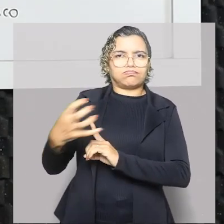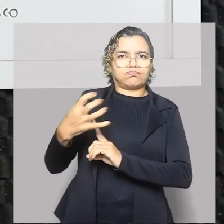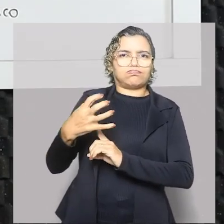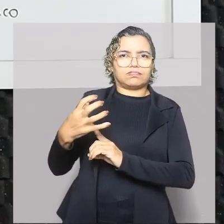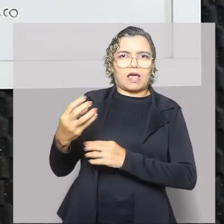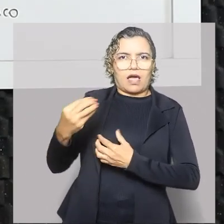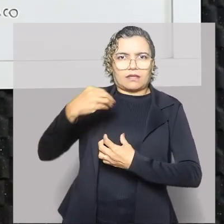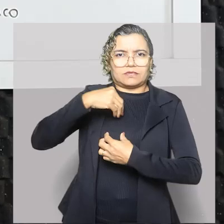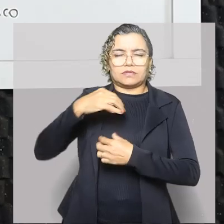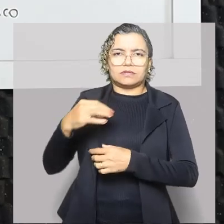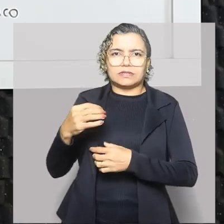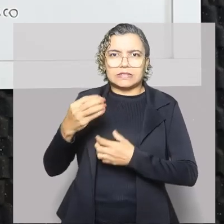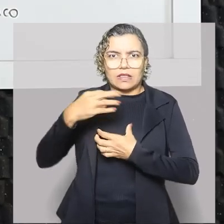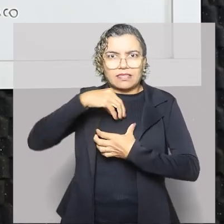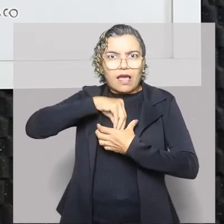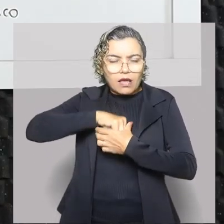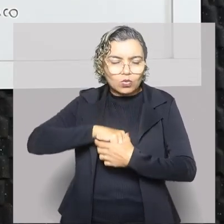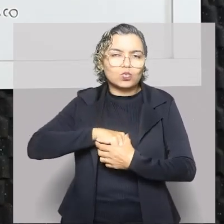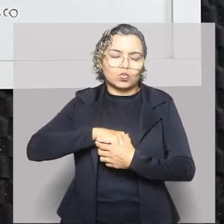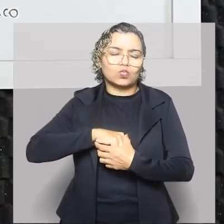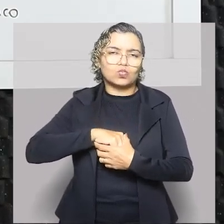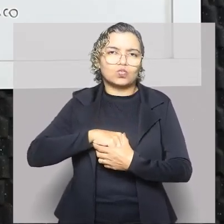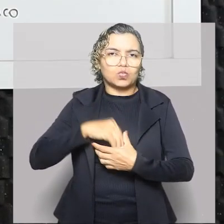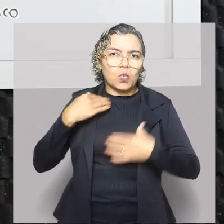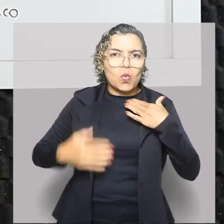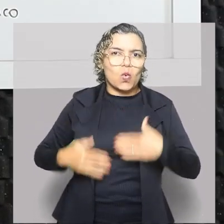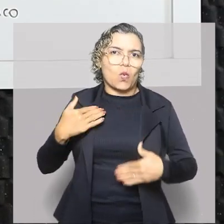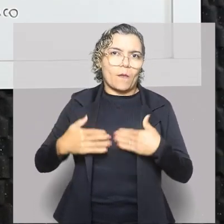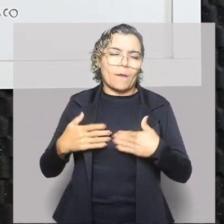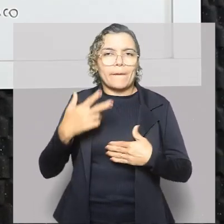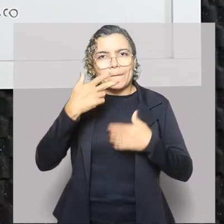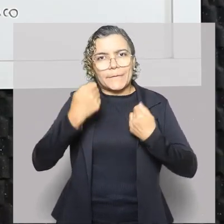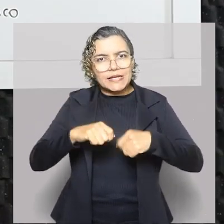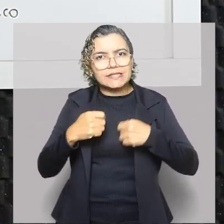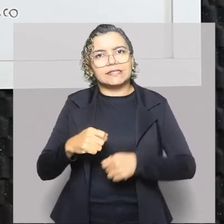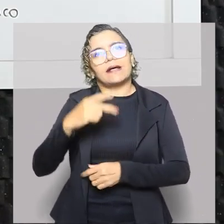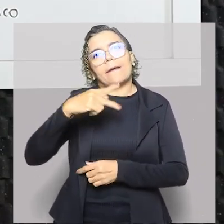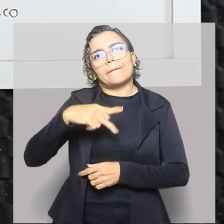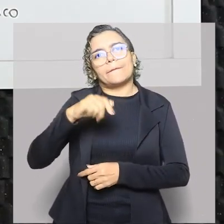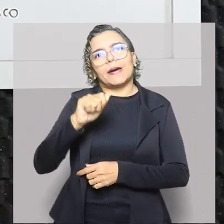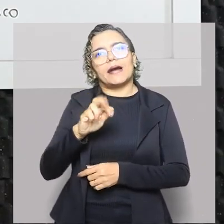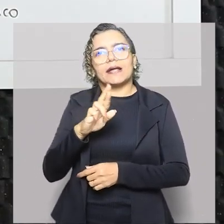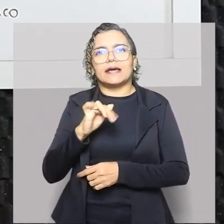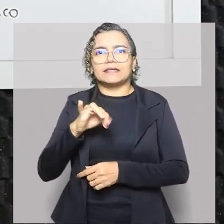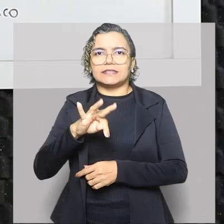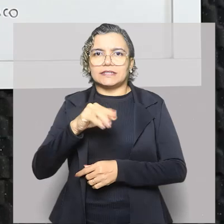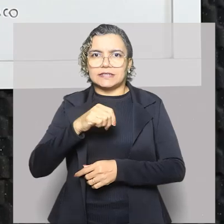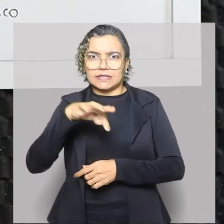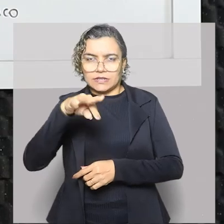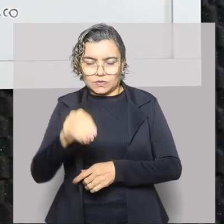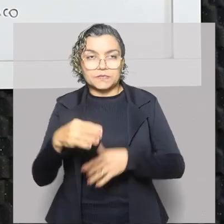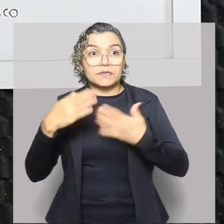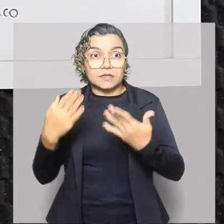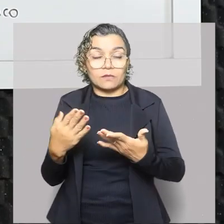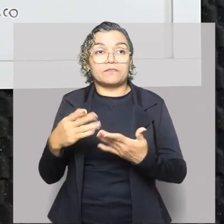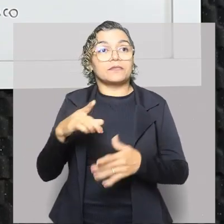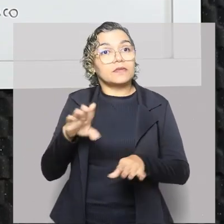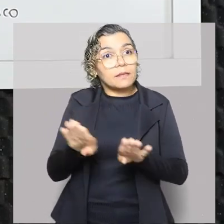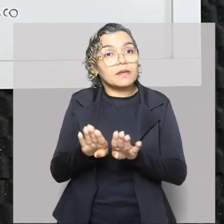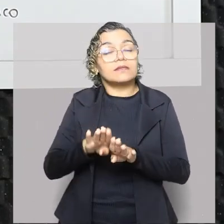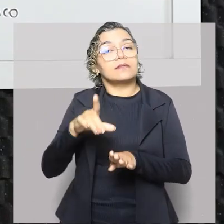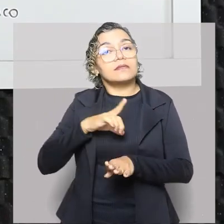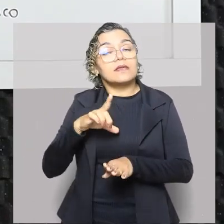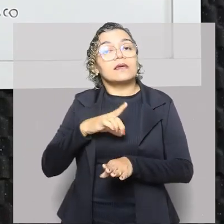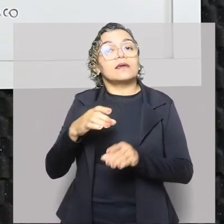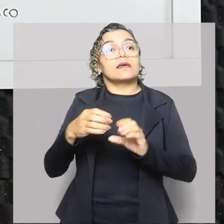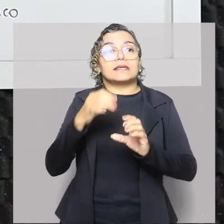precisa aí, né, estar parasitando um outro organismo. Só que também a gente tem características de seres vivos, né?